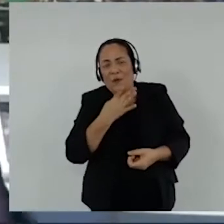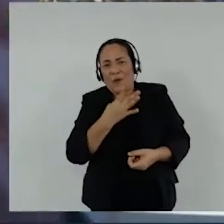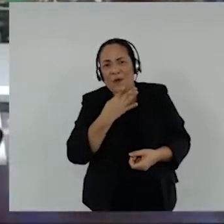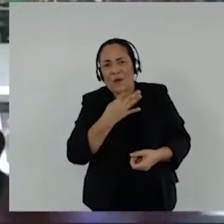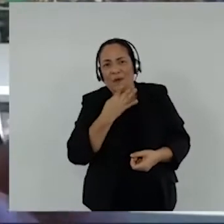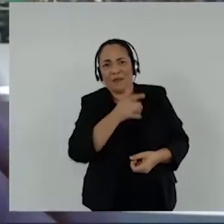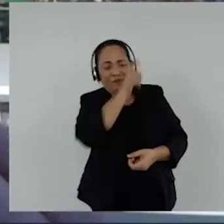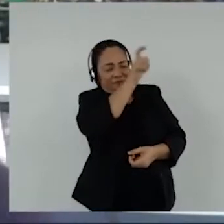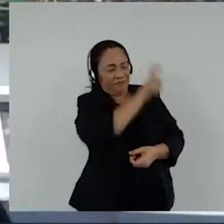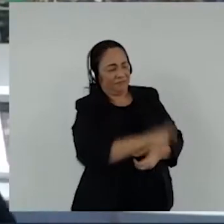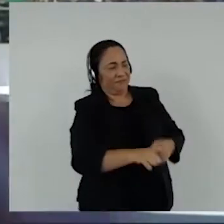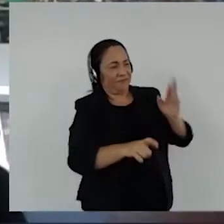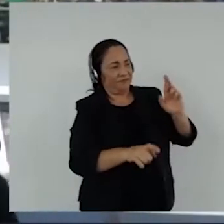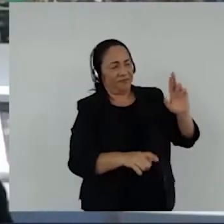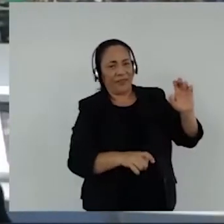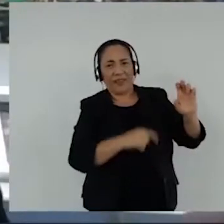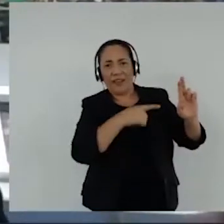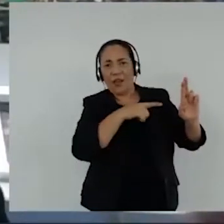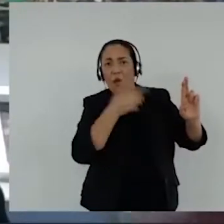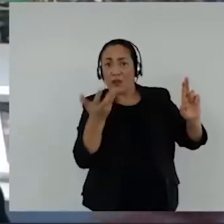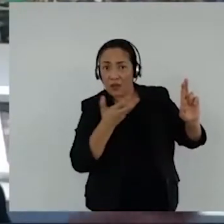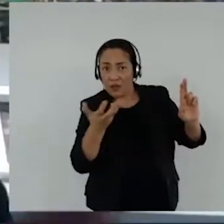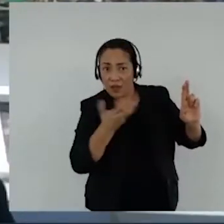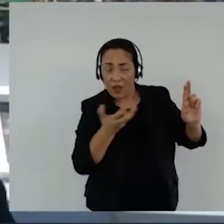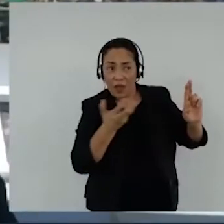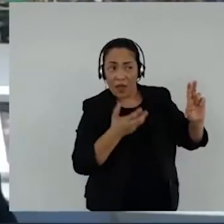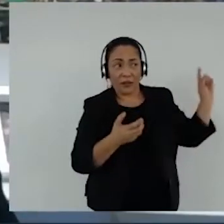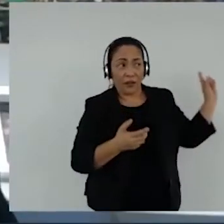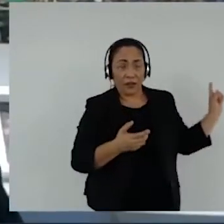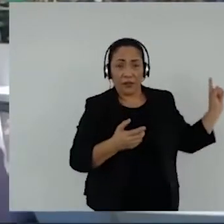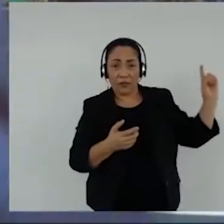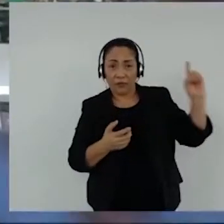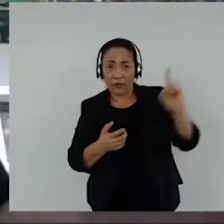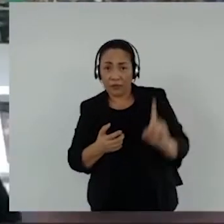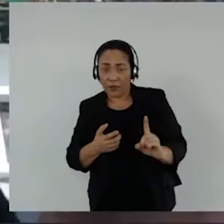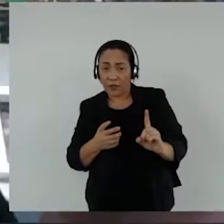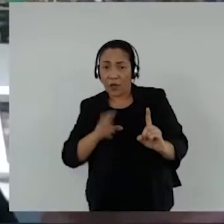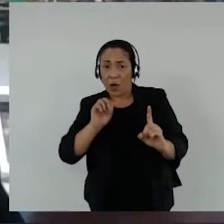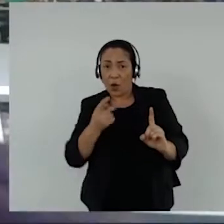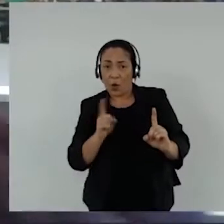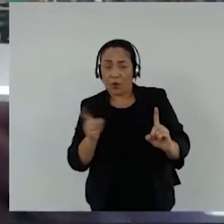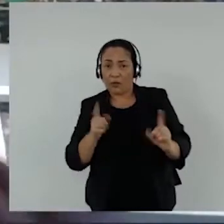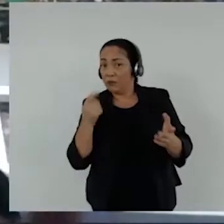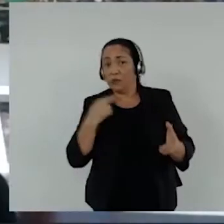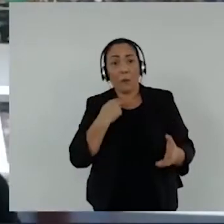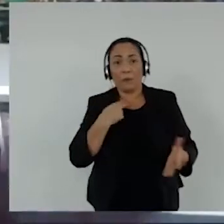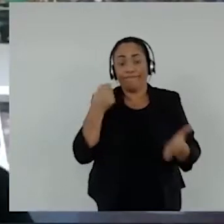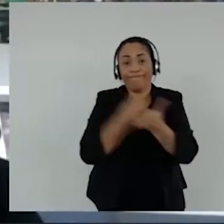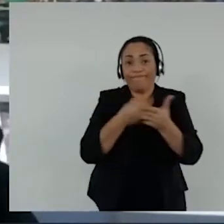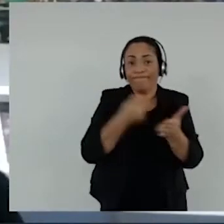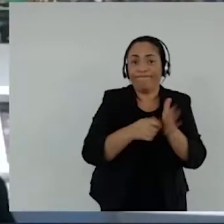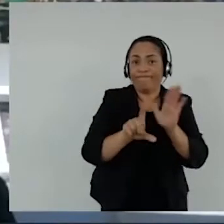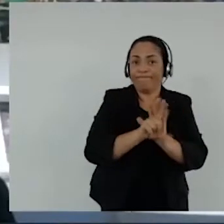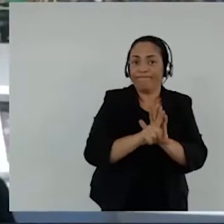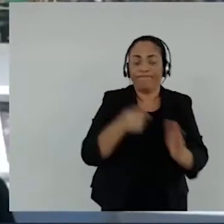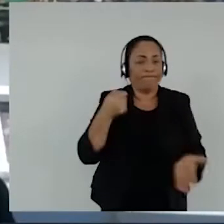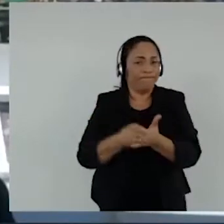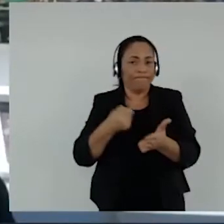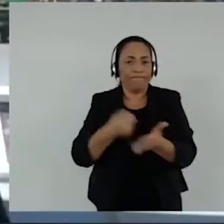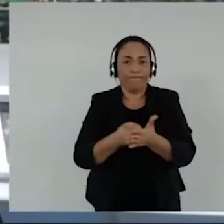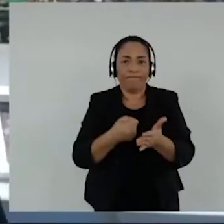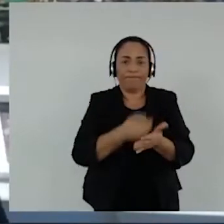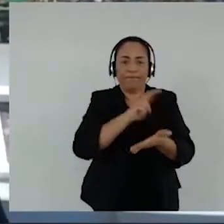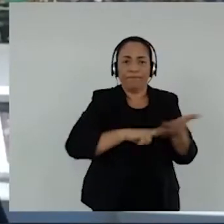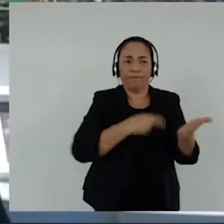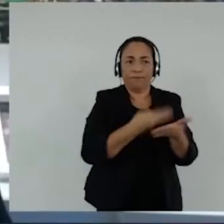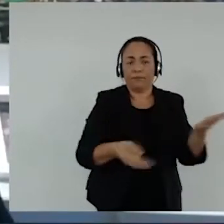que deve fazer a escolha entre querer ou não que seu cliente vá em plenário. Isso não pode ser uma imposição da legislação, de uma resolução mesmo de um juiz-presidente.